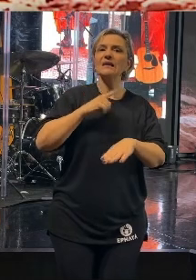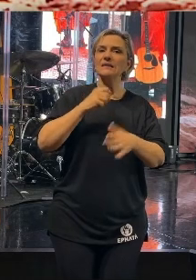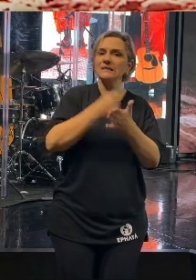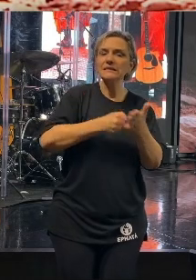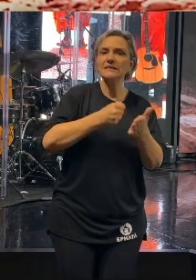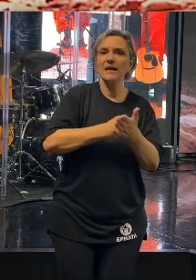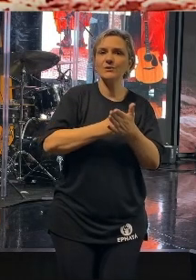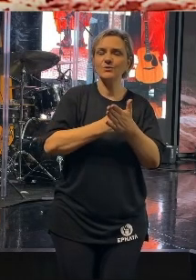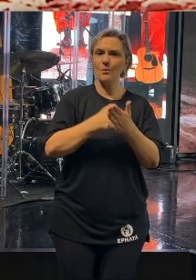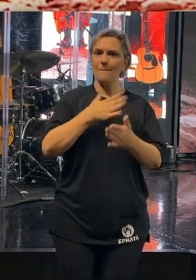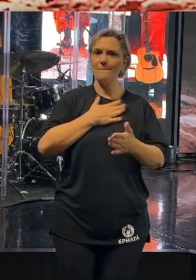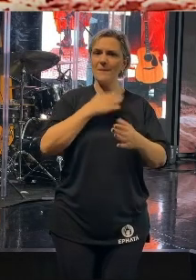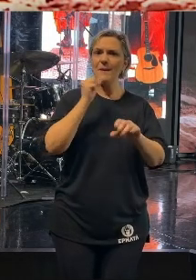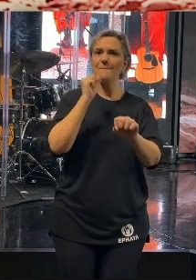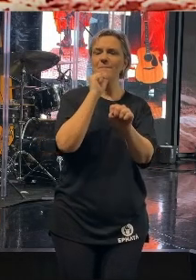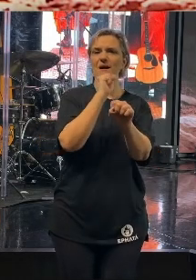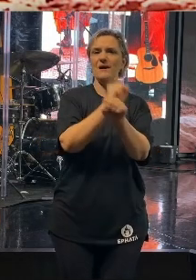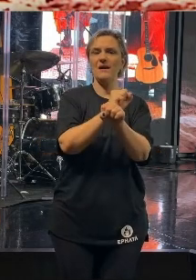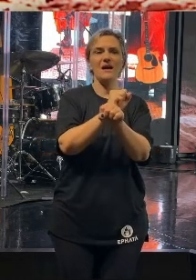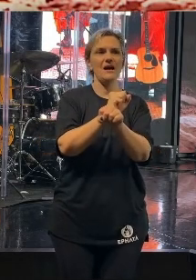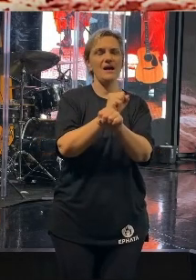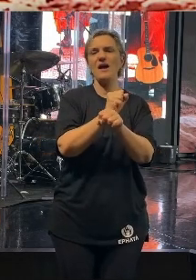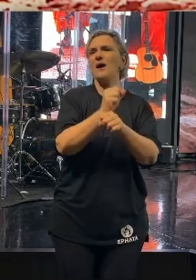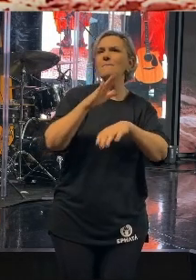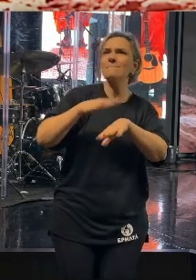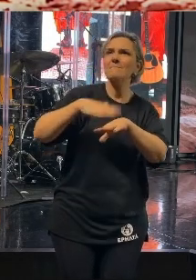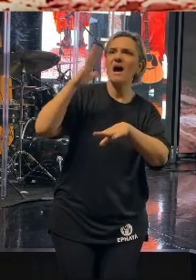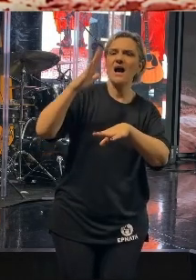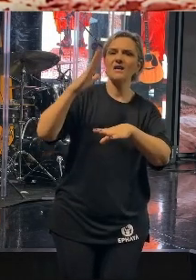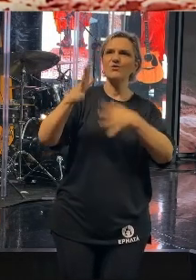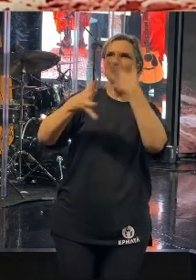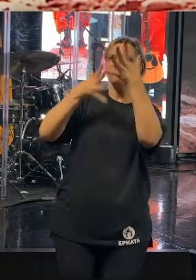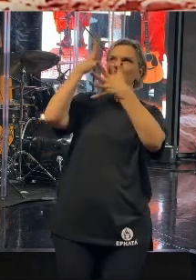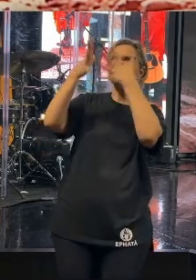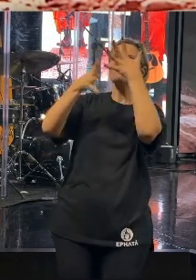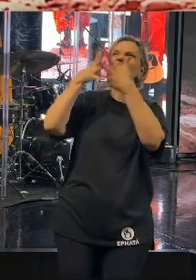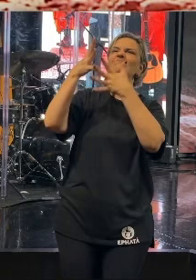calar, mais alto terão que ouvir o som da minha voz.